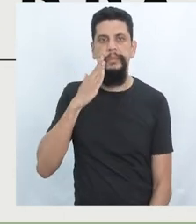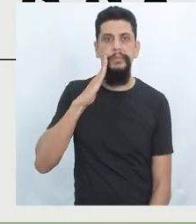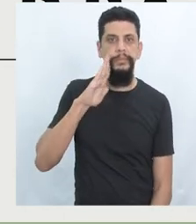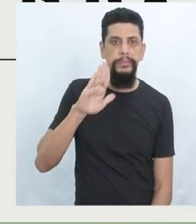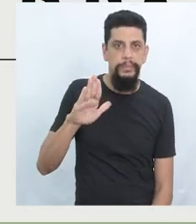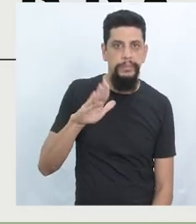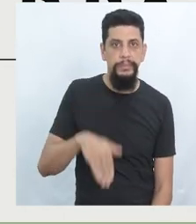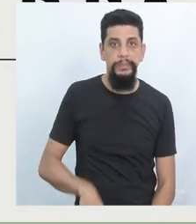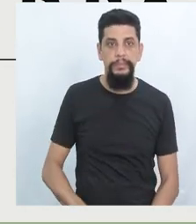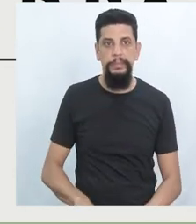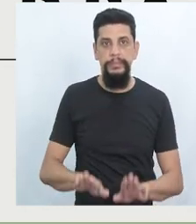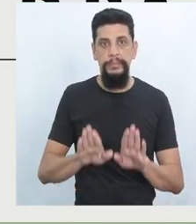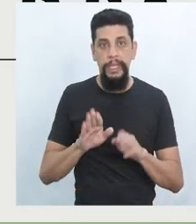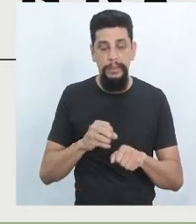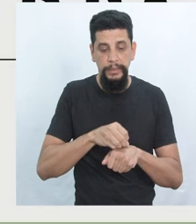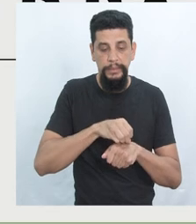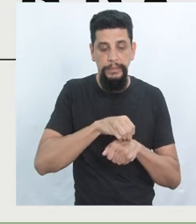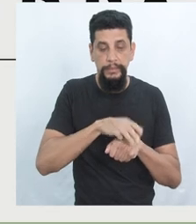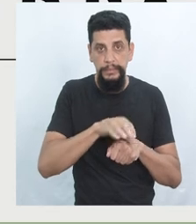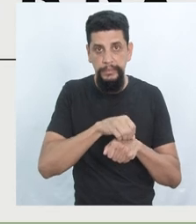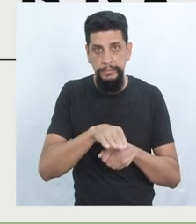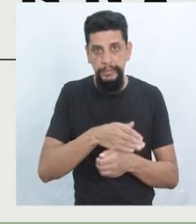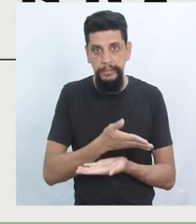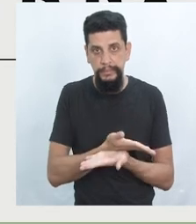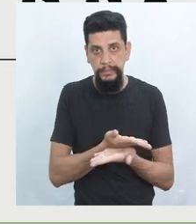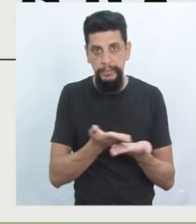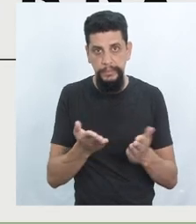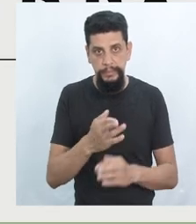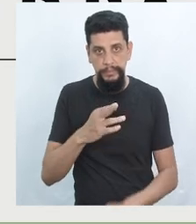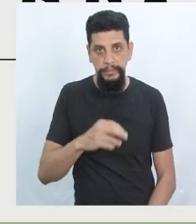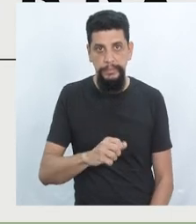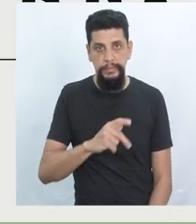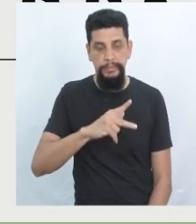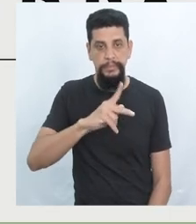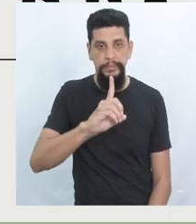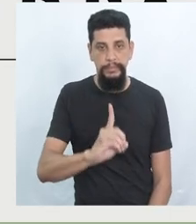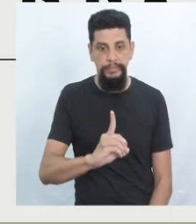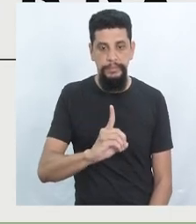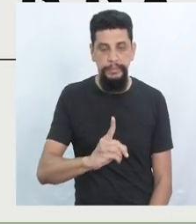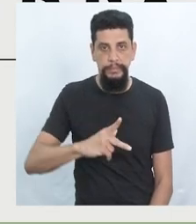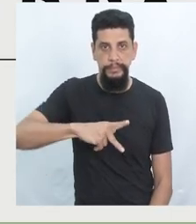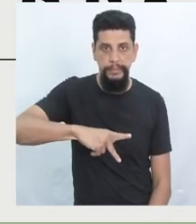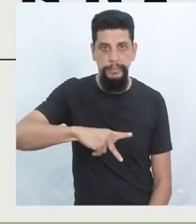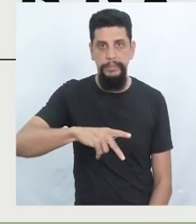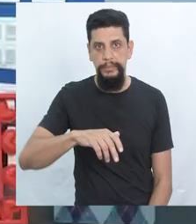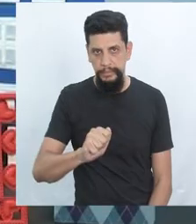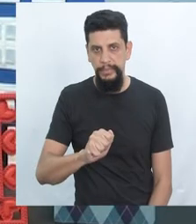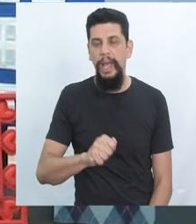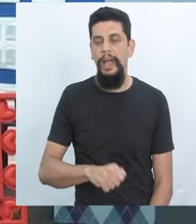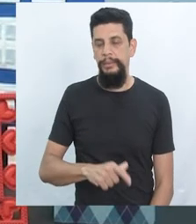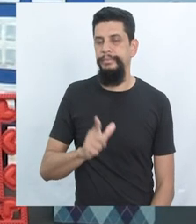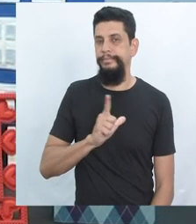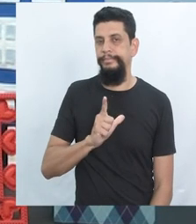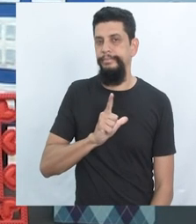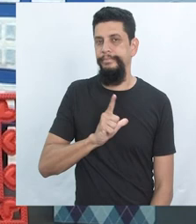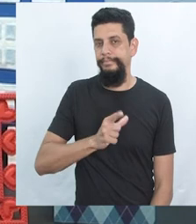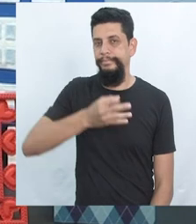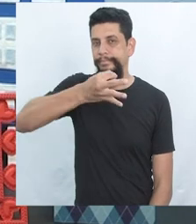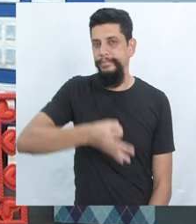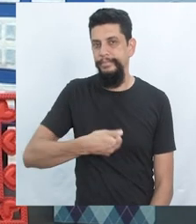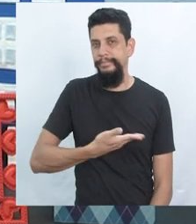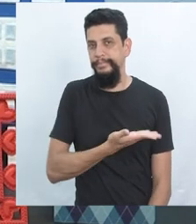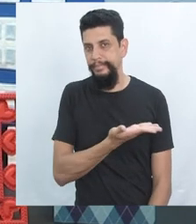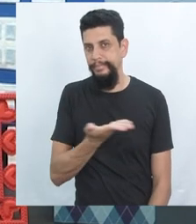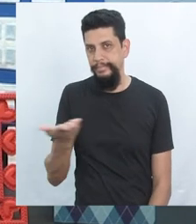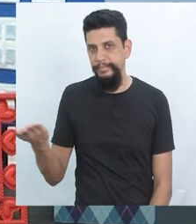Detetives do Prédio Azul. Mais um caso para o DPA. Ah,